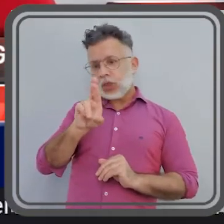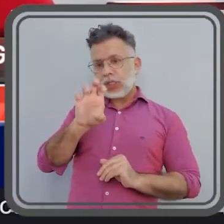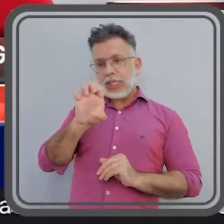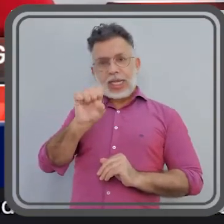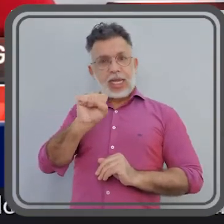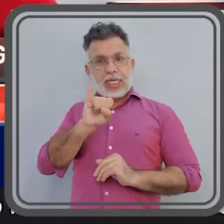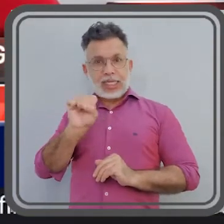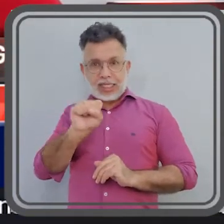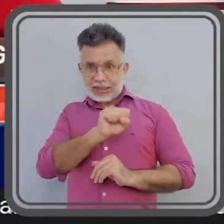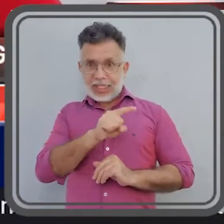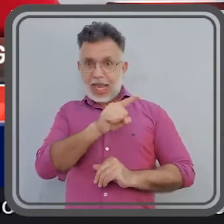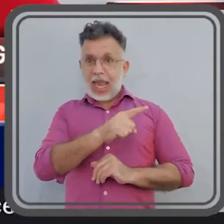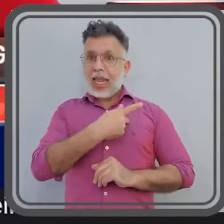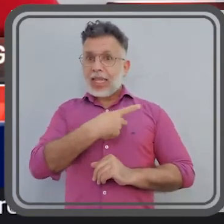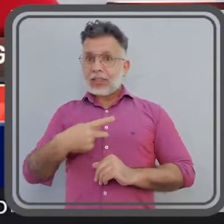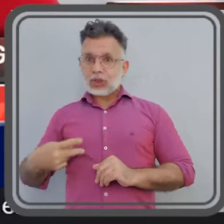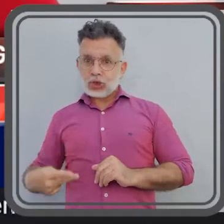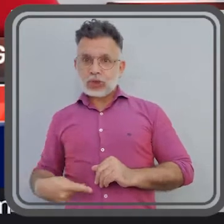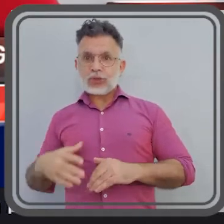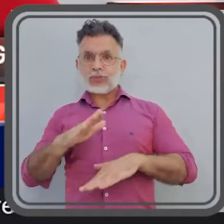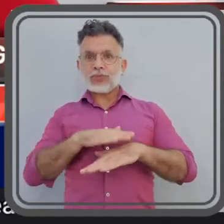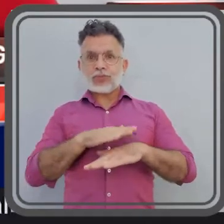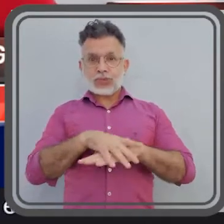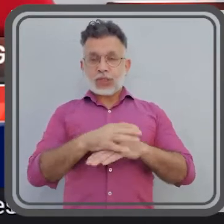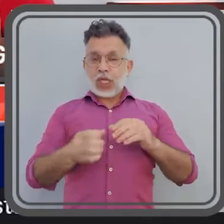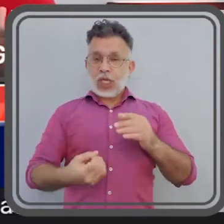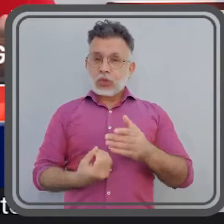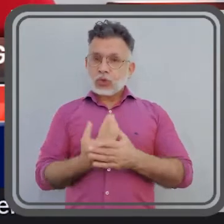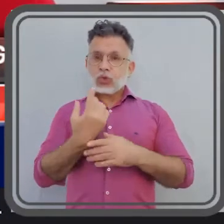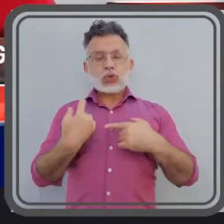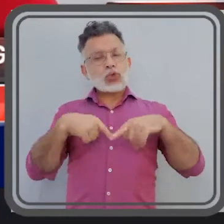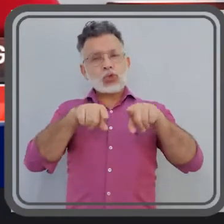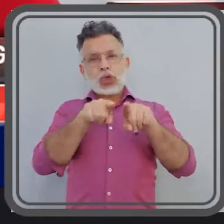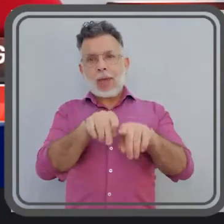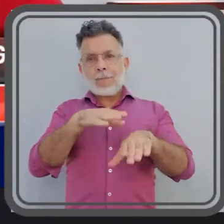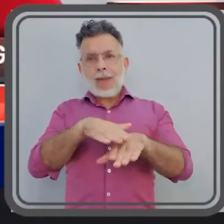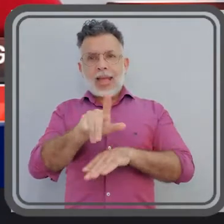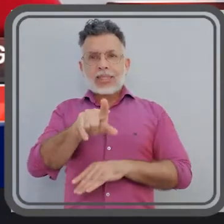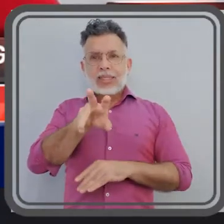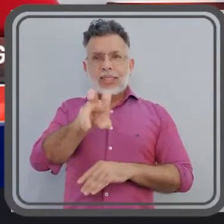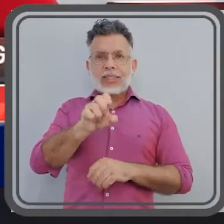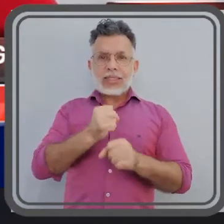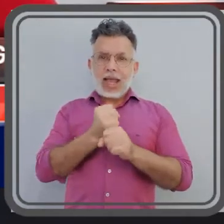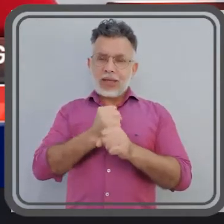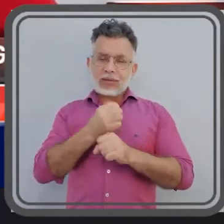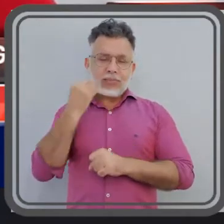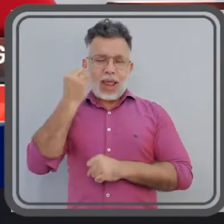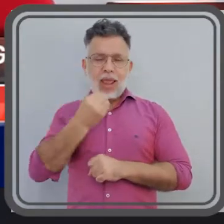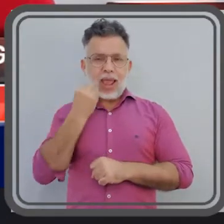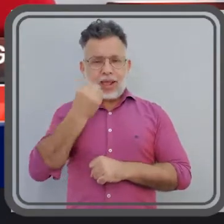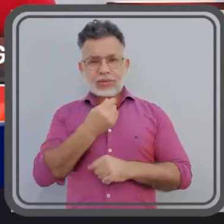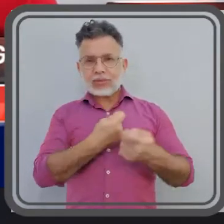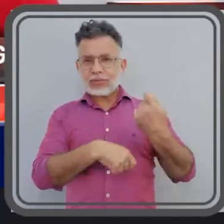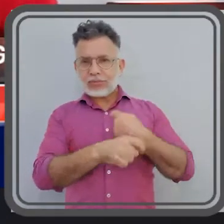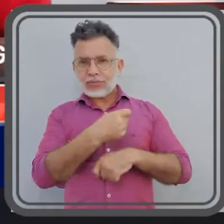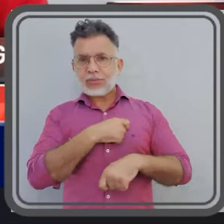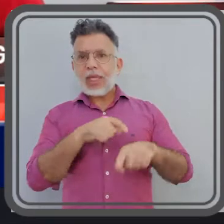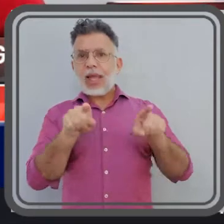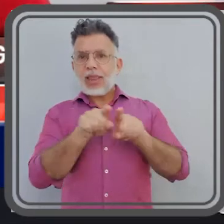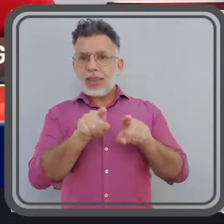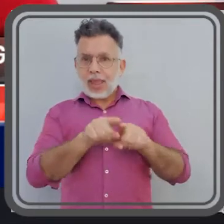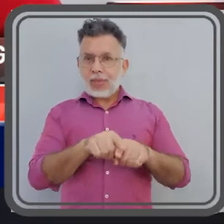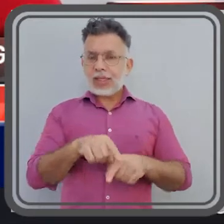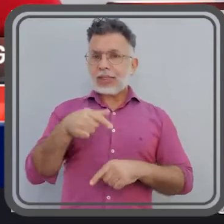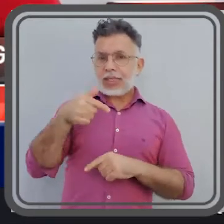CEO da Suno Research, sócio fundador, né, da Suno, mais de 15 anos de experiência no mercado financeiro, né, sendo sócio fundador também da